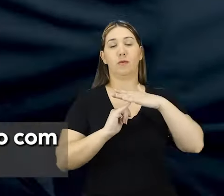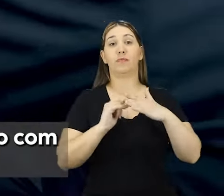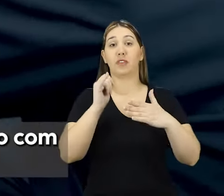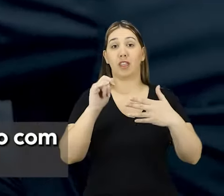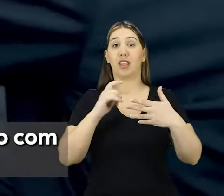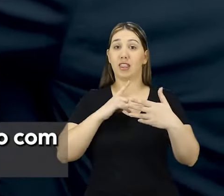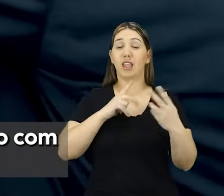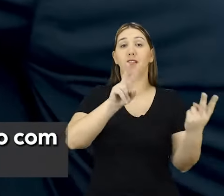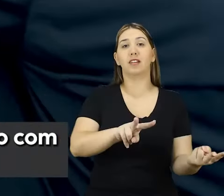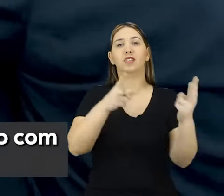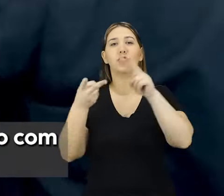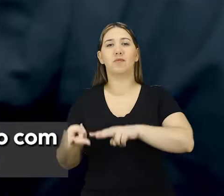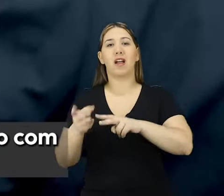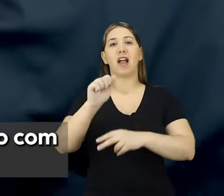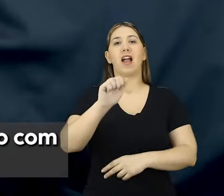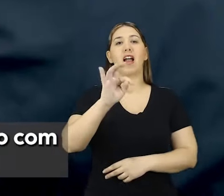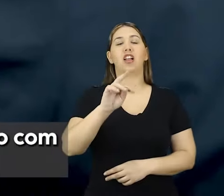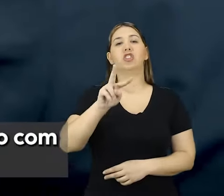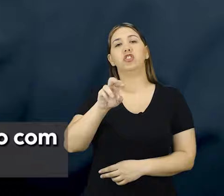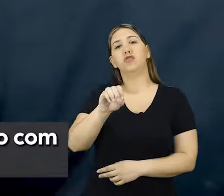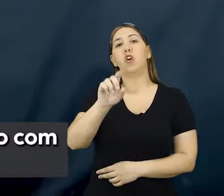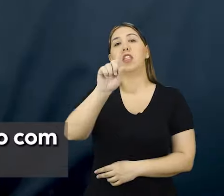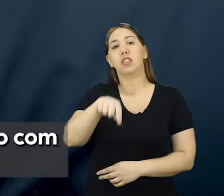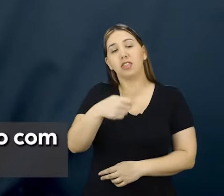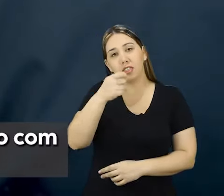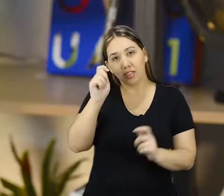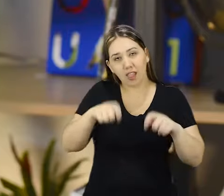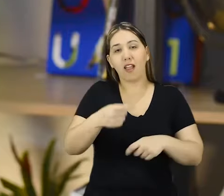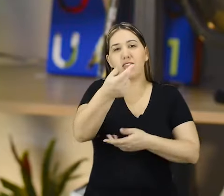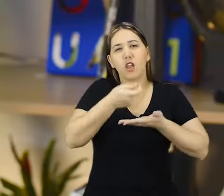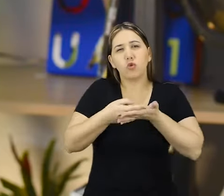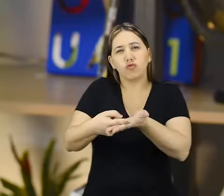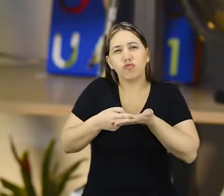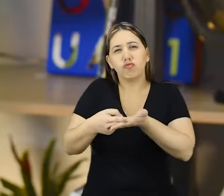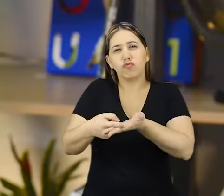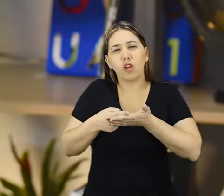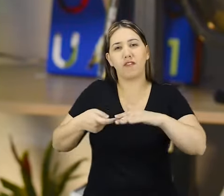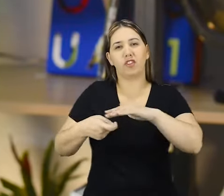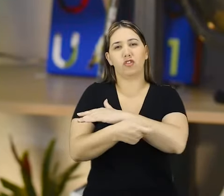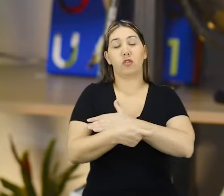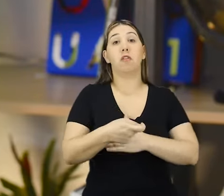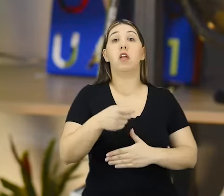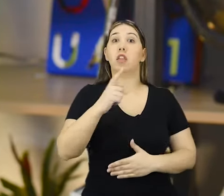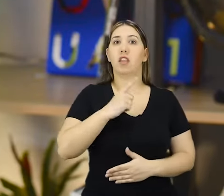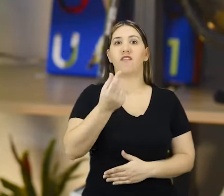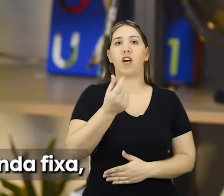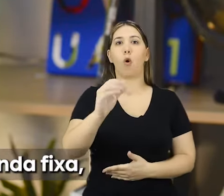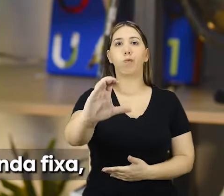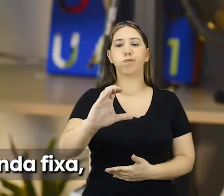e transformá-los num ativo que vai ser negociado com investidores. O retorno geralmente é mais